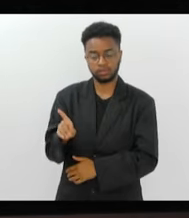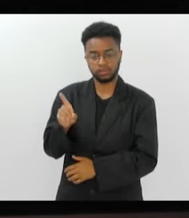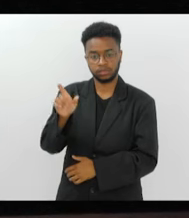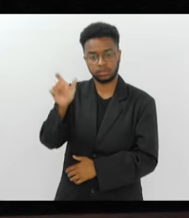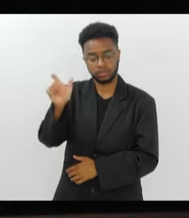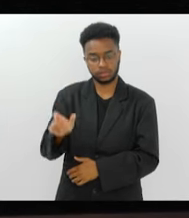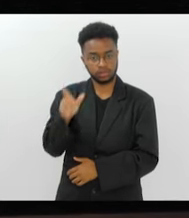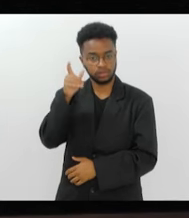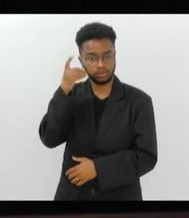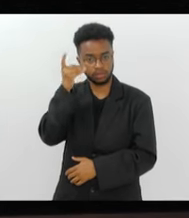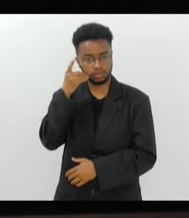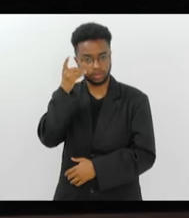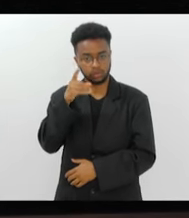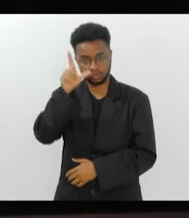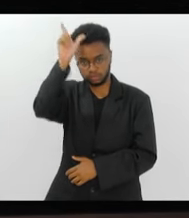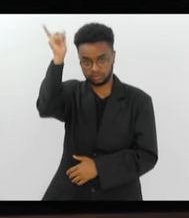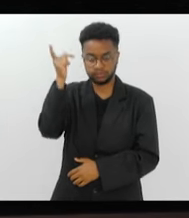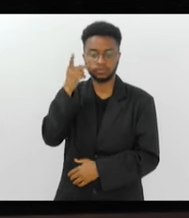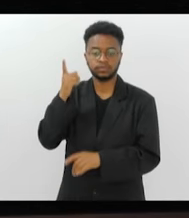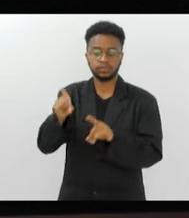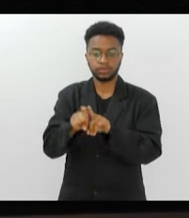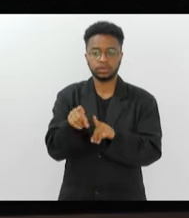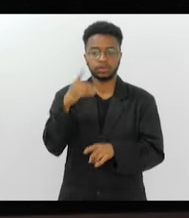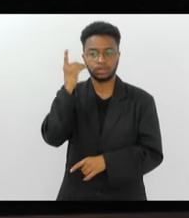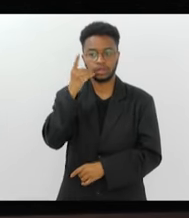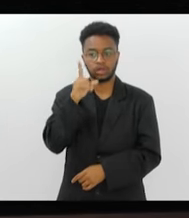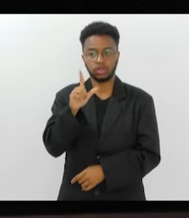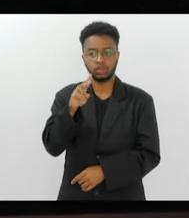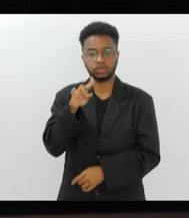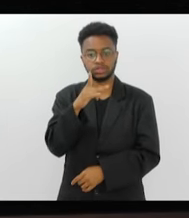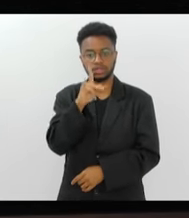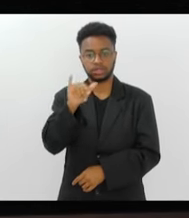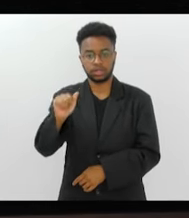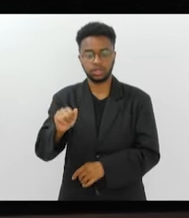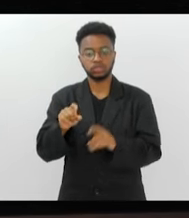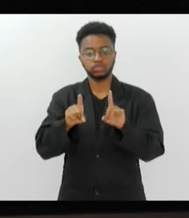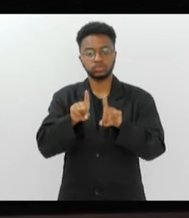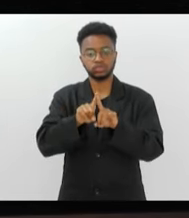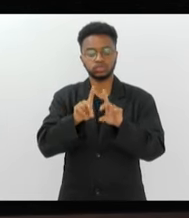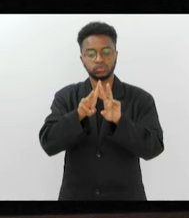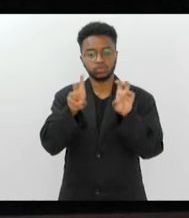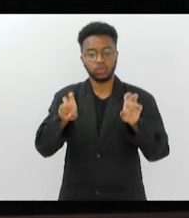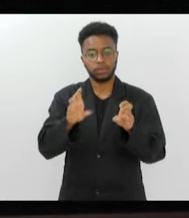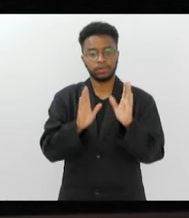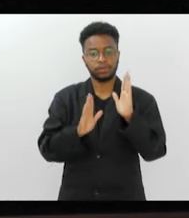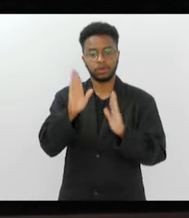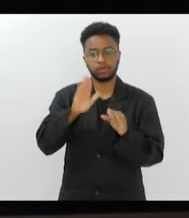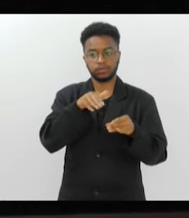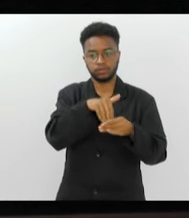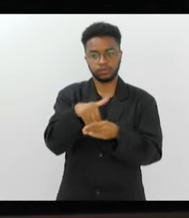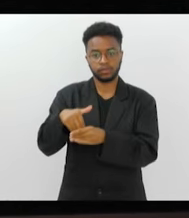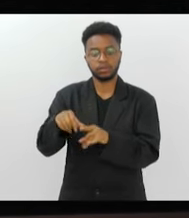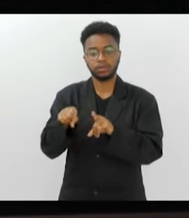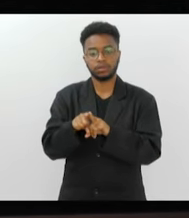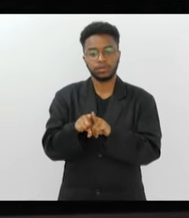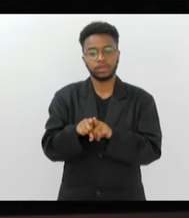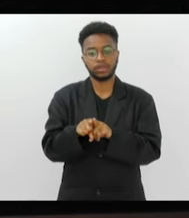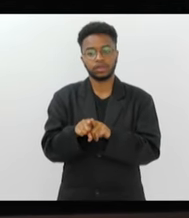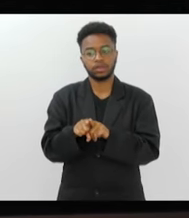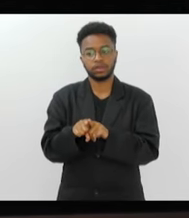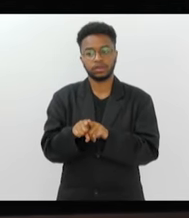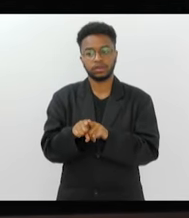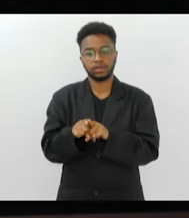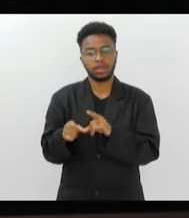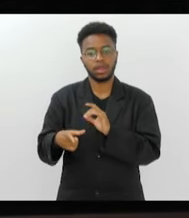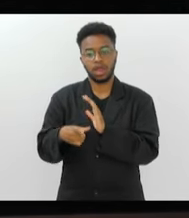Paulo e pela deputada Lucinha sobre as eleições e as regras eleitorais. O debate no Brasil sempre